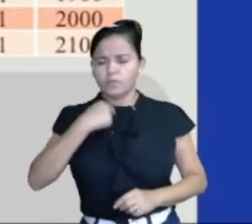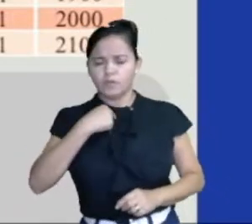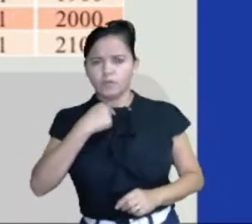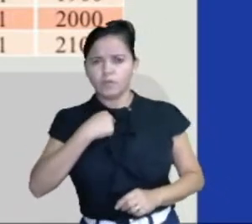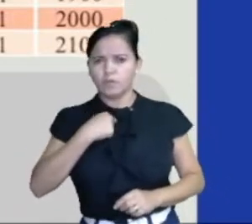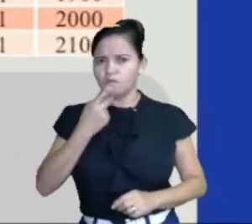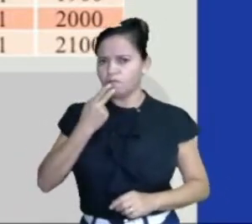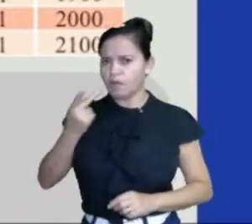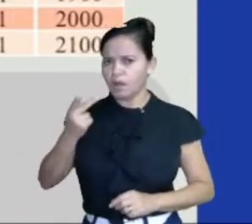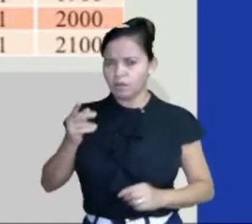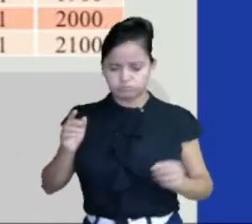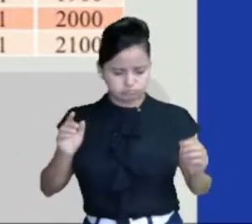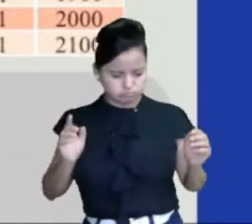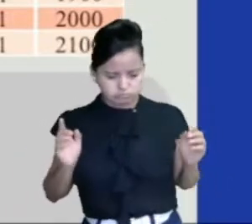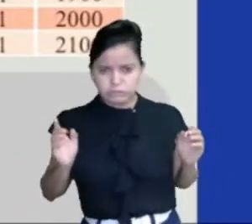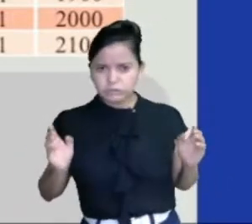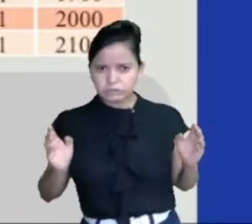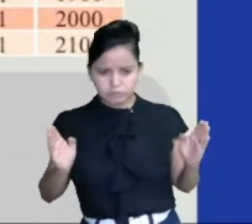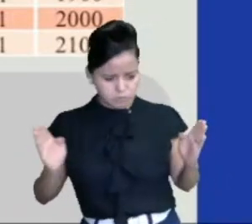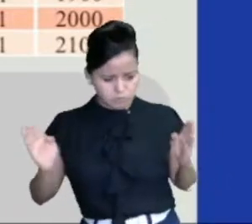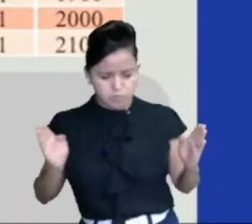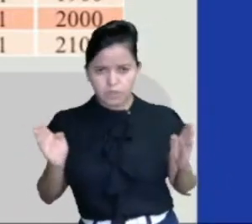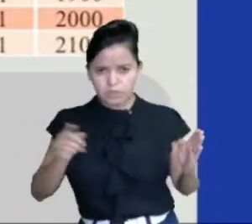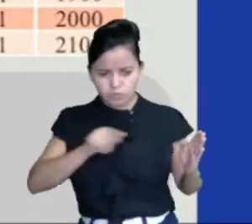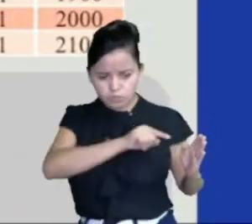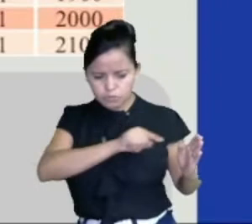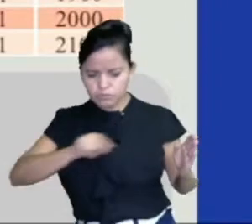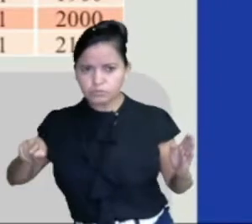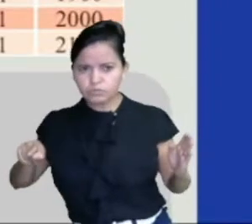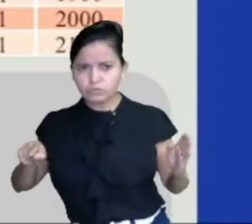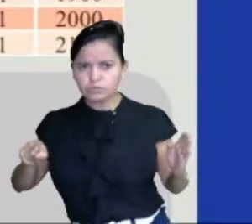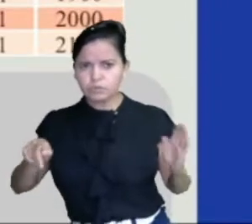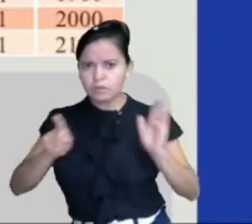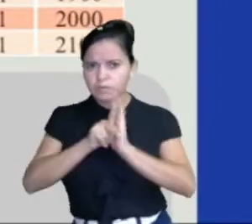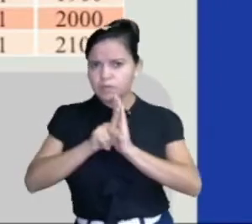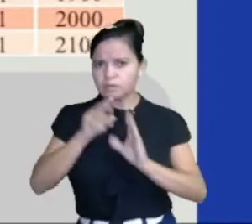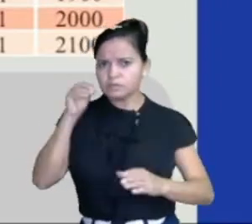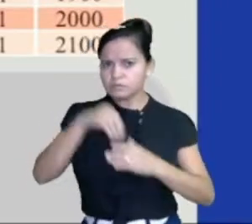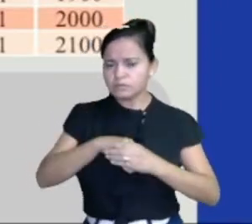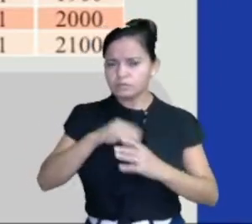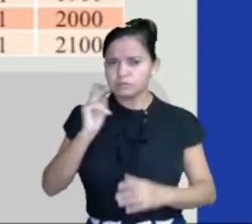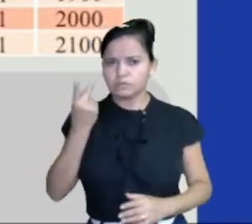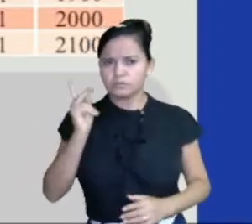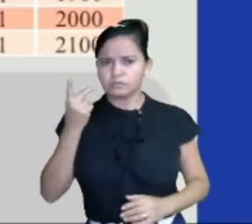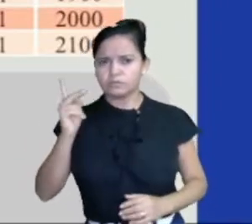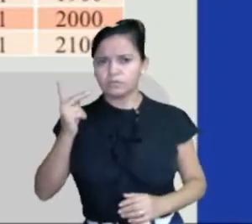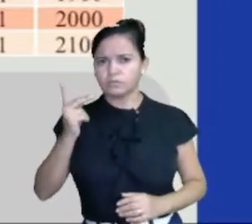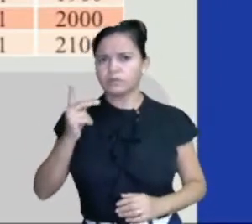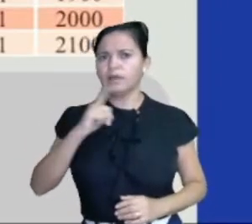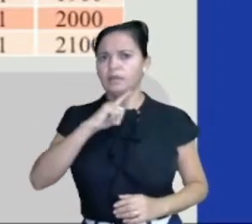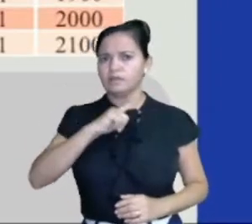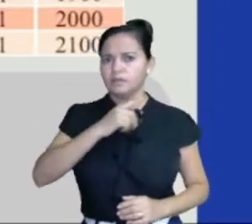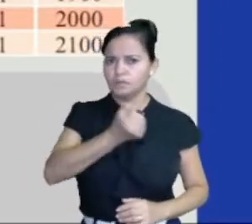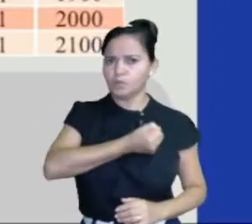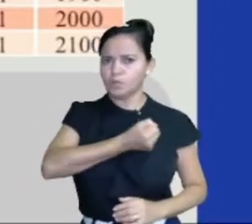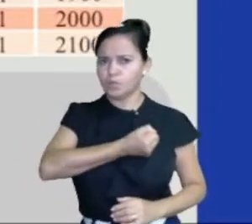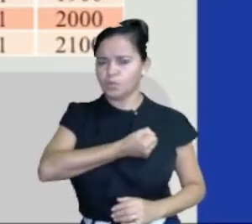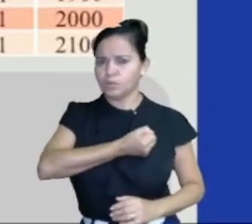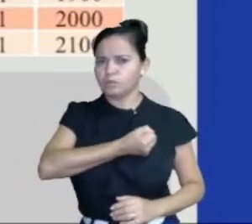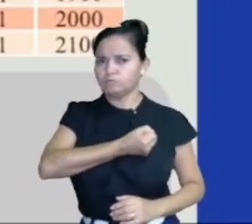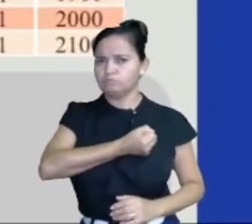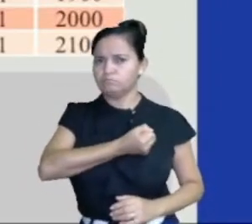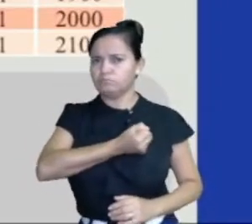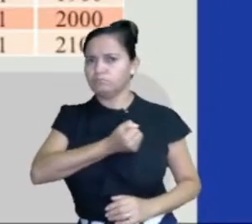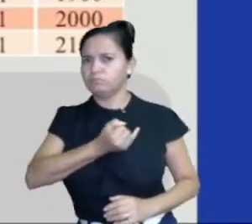a esse período, a essa compreensão histórica, eu vou me referir com esses numerais,